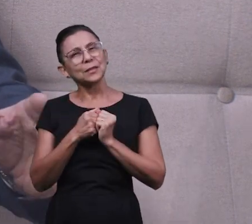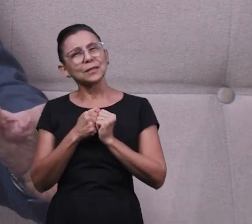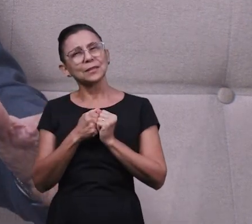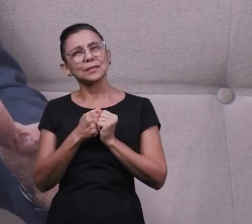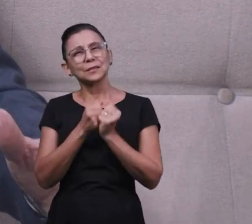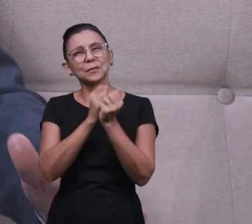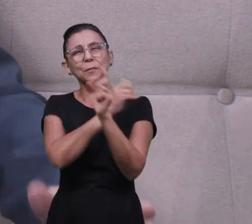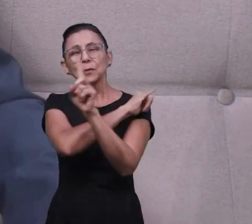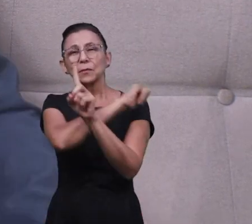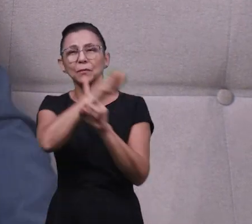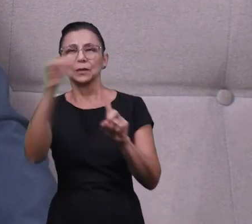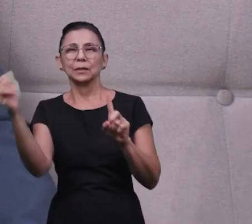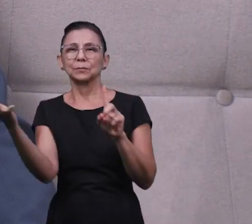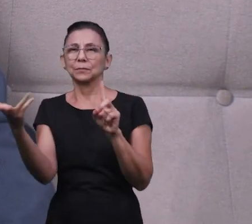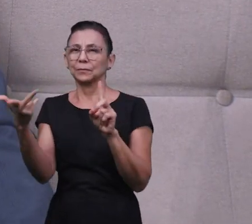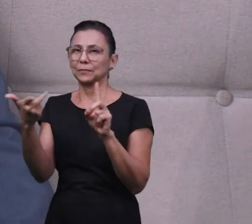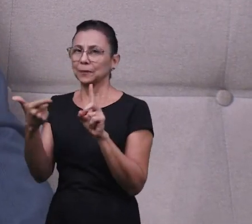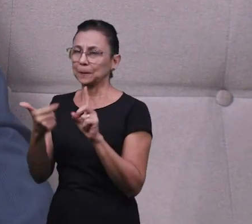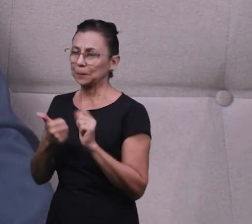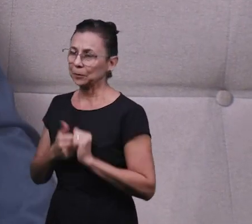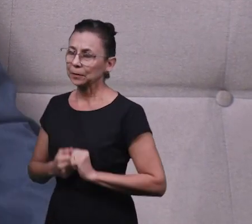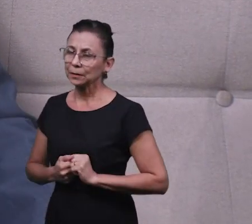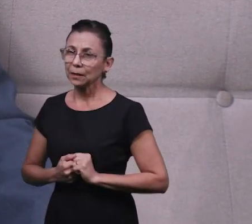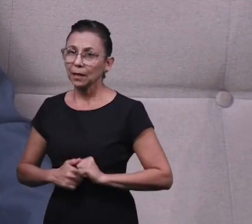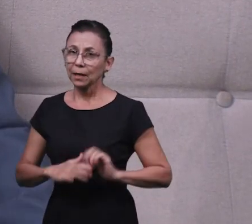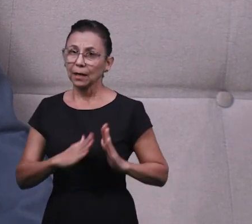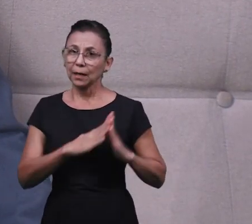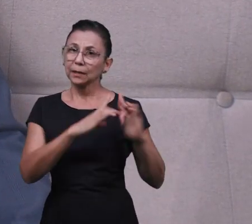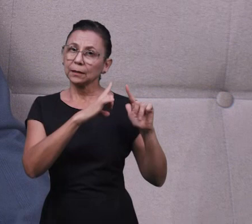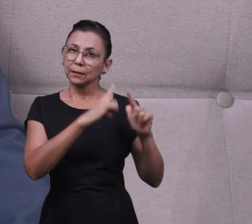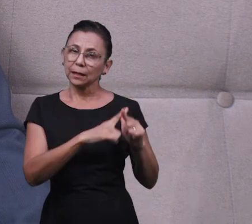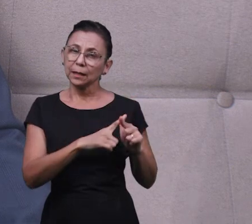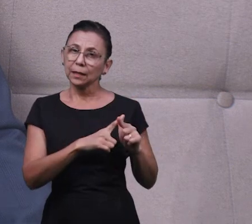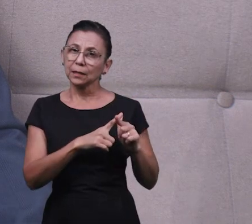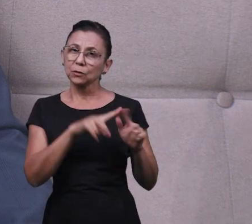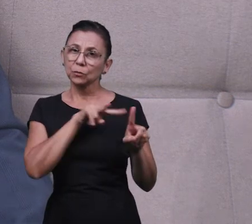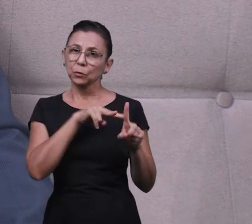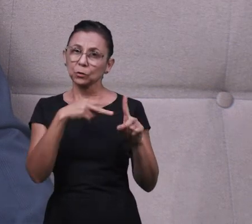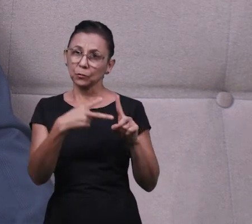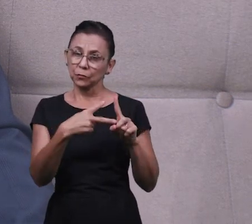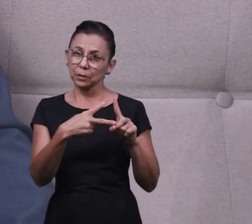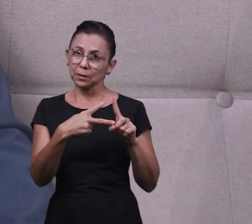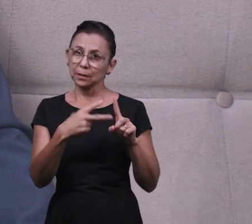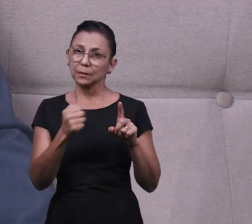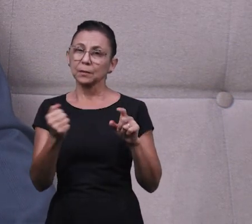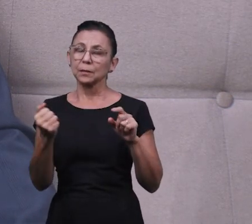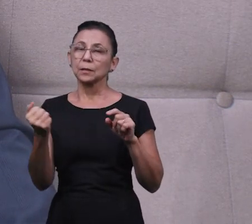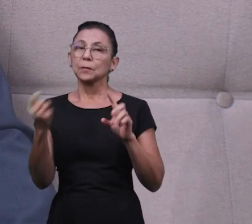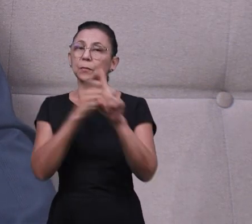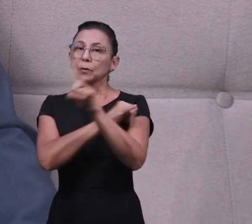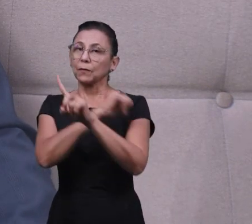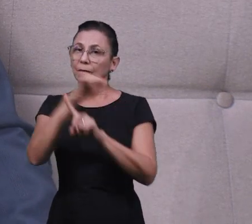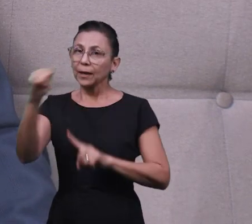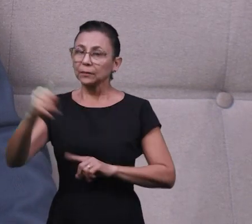expressões proféticas maravilhosas. A igreja, profeticamente, em Cantares,